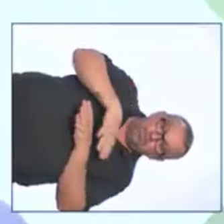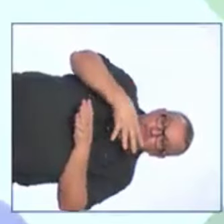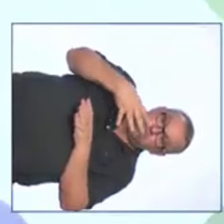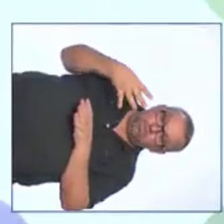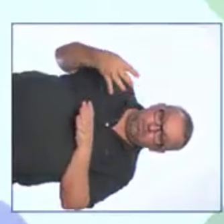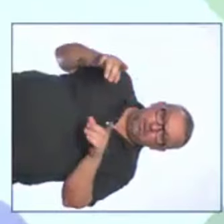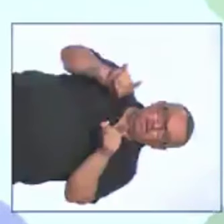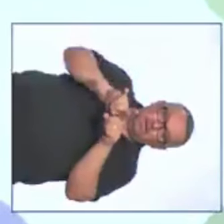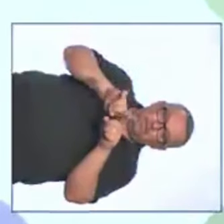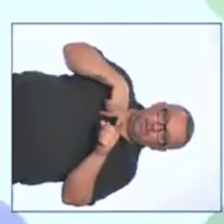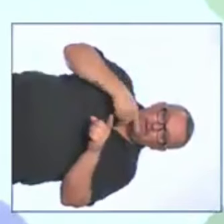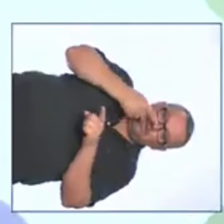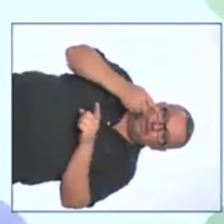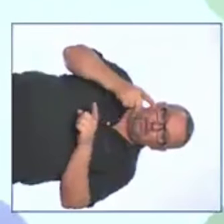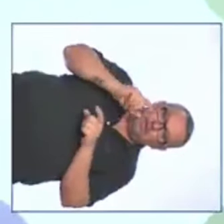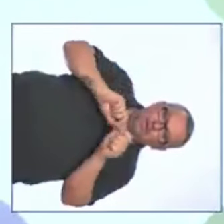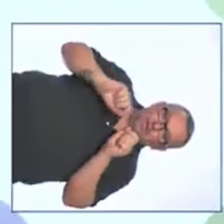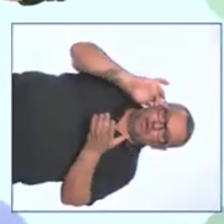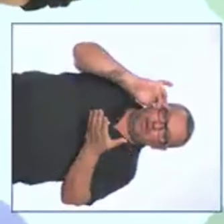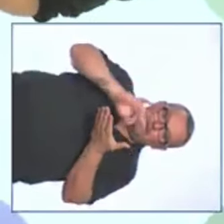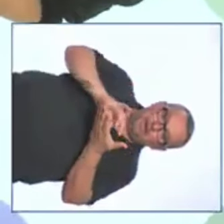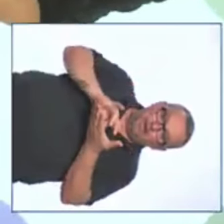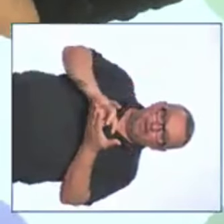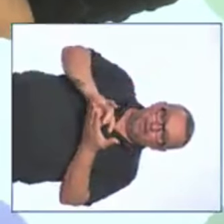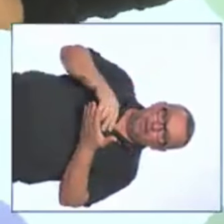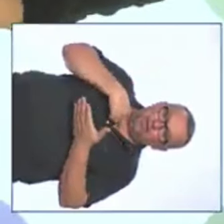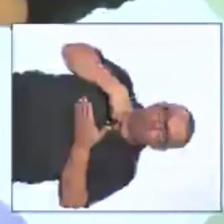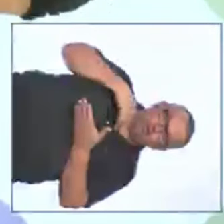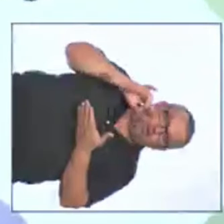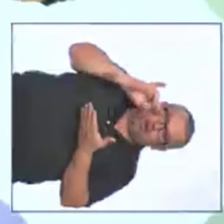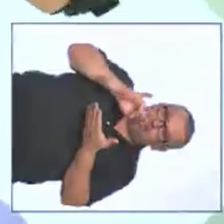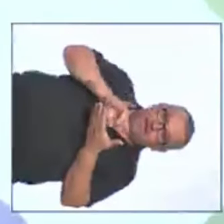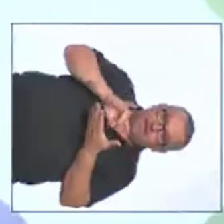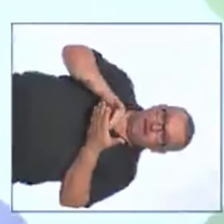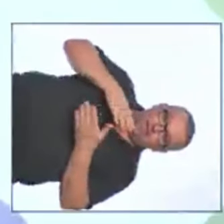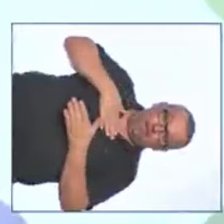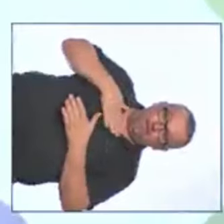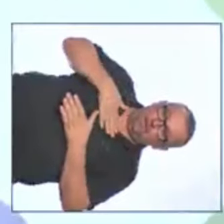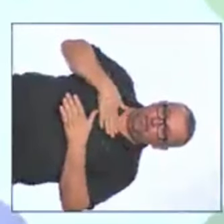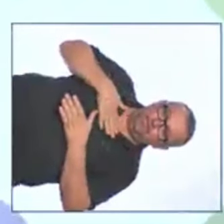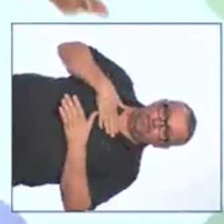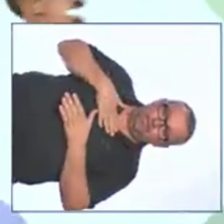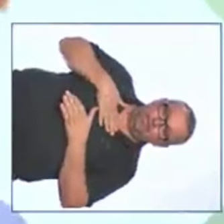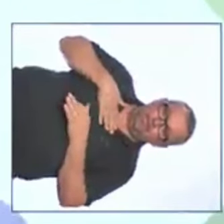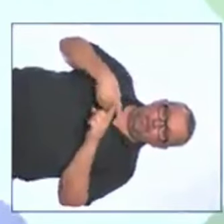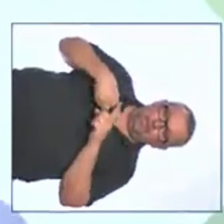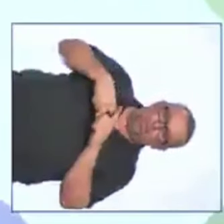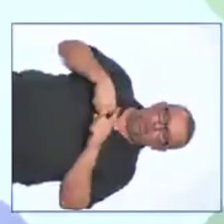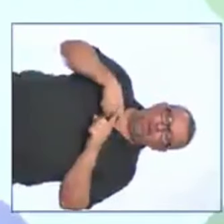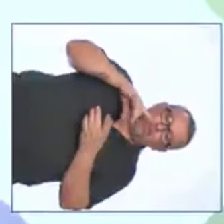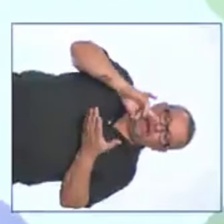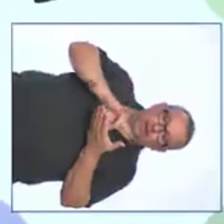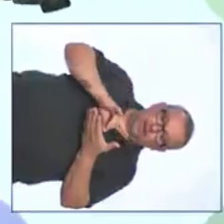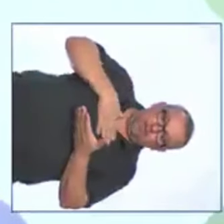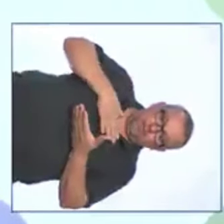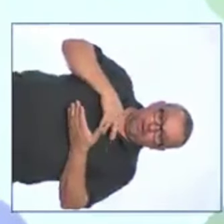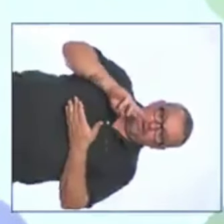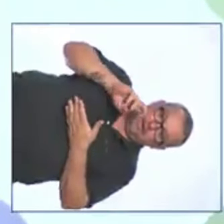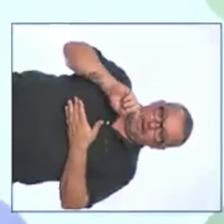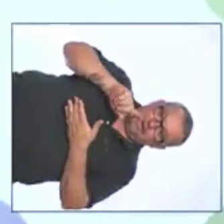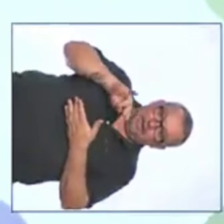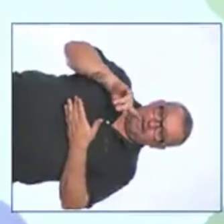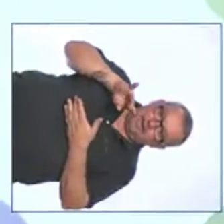a gente fala sobre a realidade não pode ser a realidade que é pra mim porque se for uma realidade pra mim por exemplo